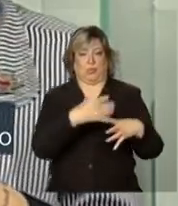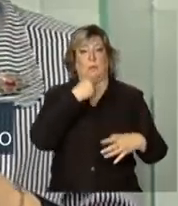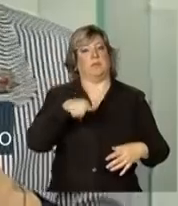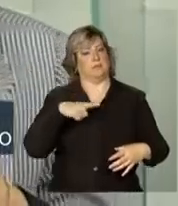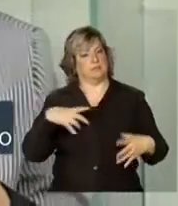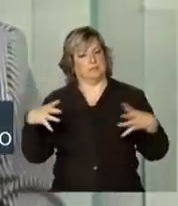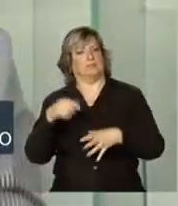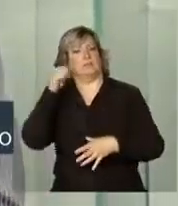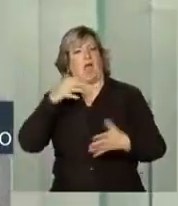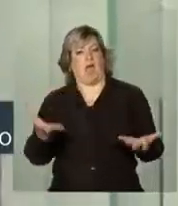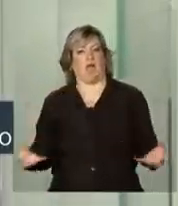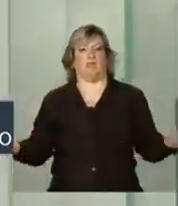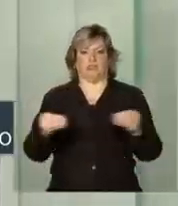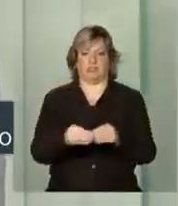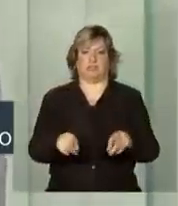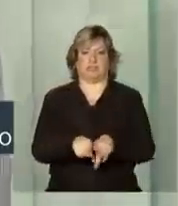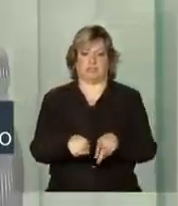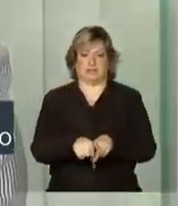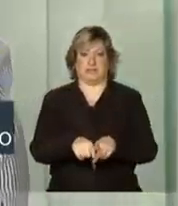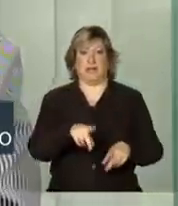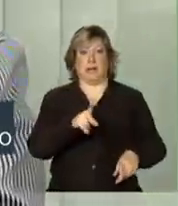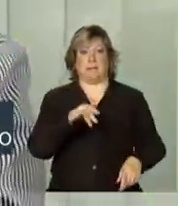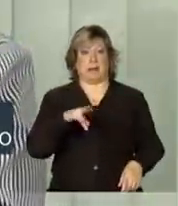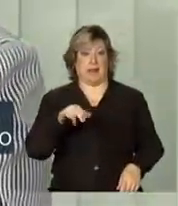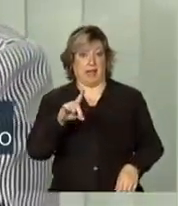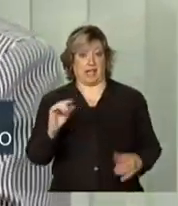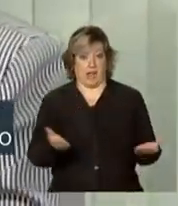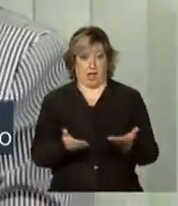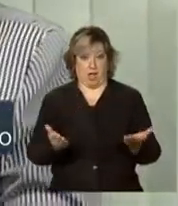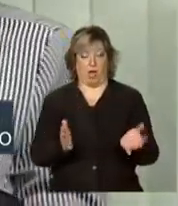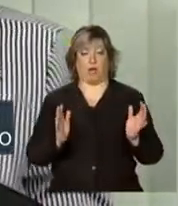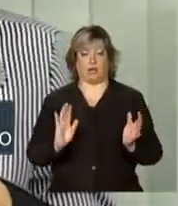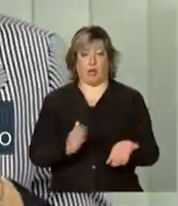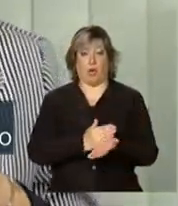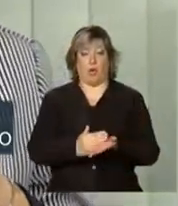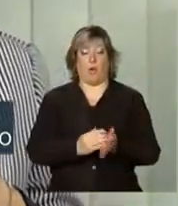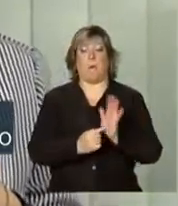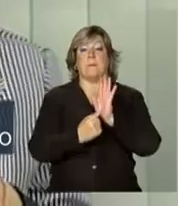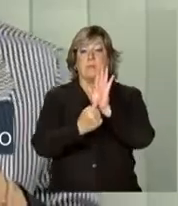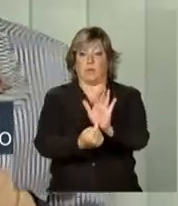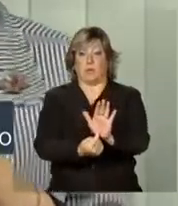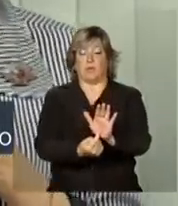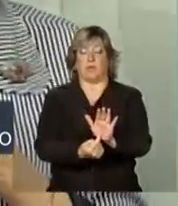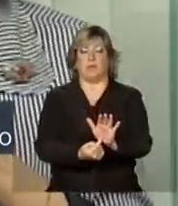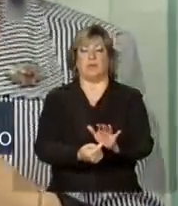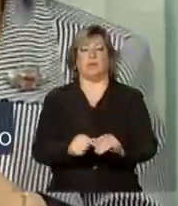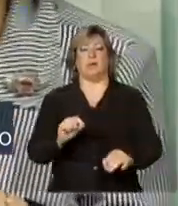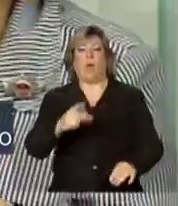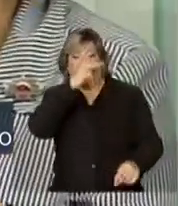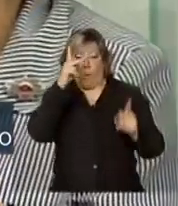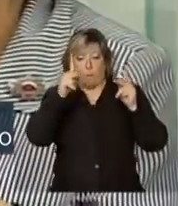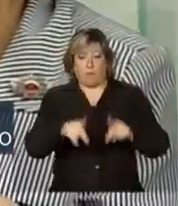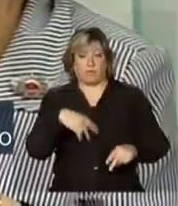E por exemplo, o PNAD agora acabou de mostrar que a população